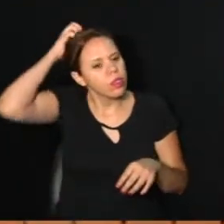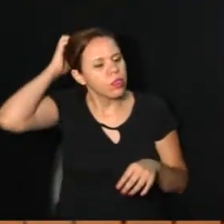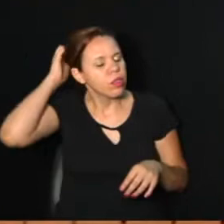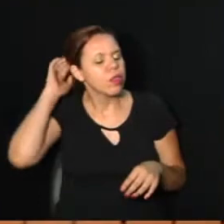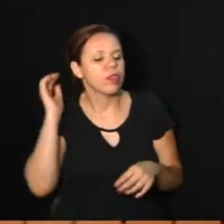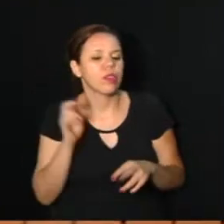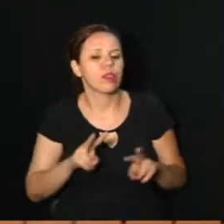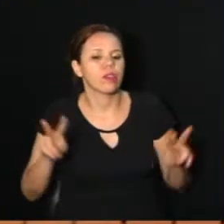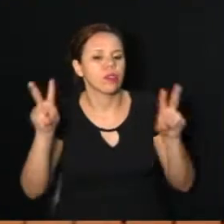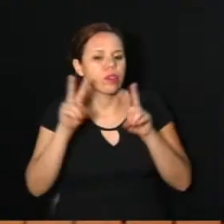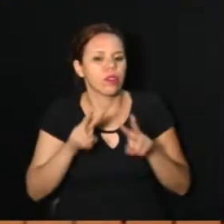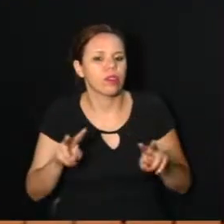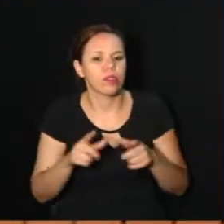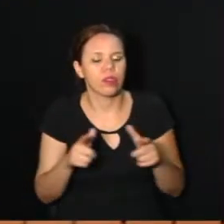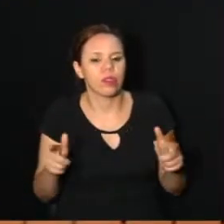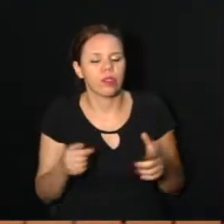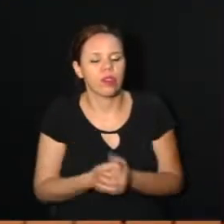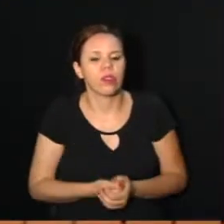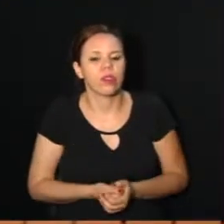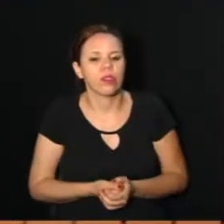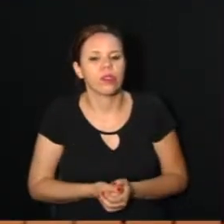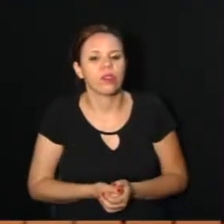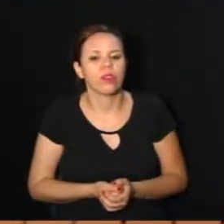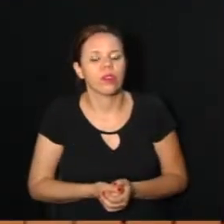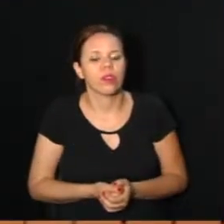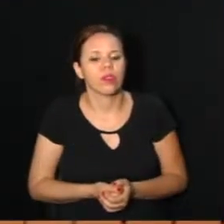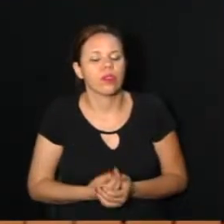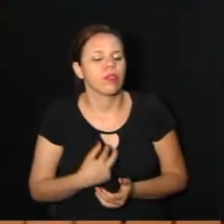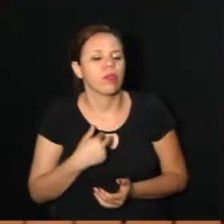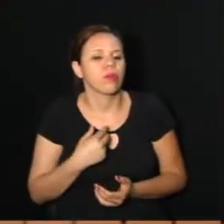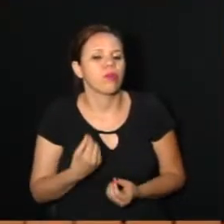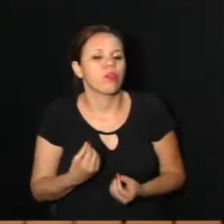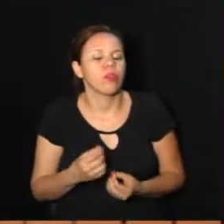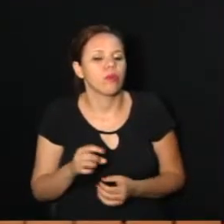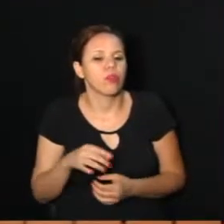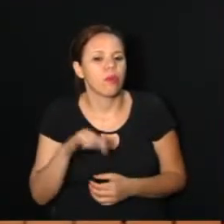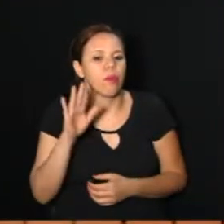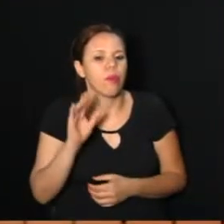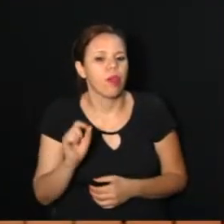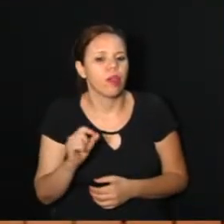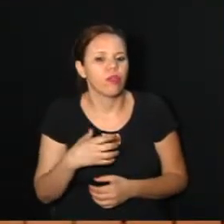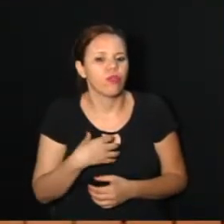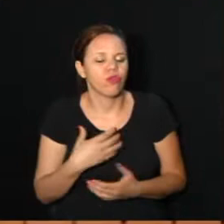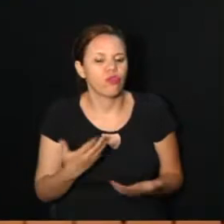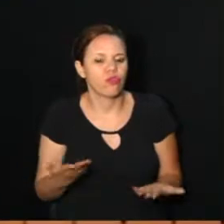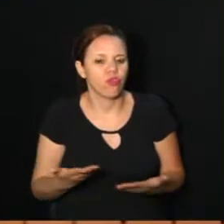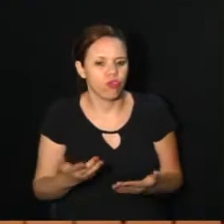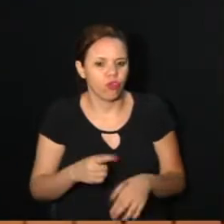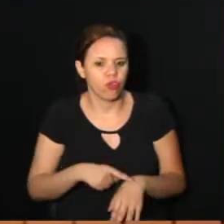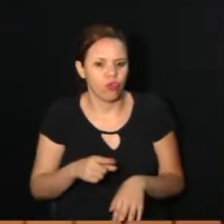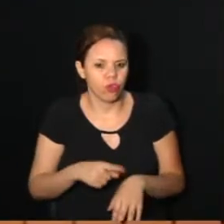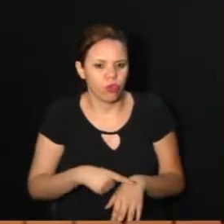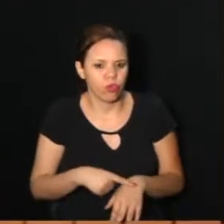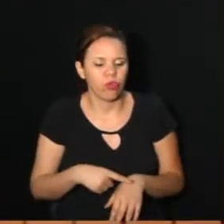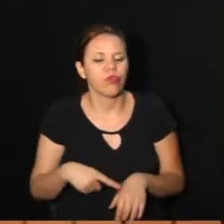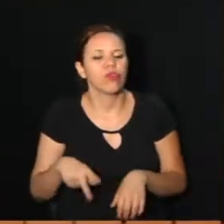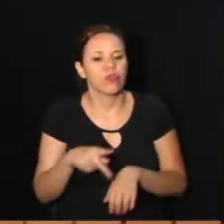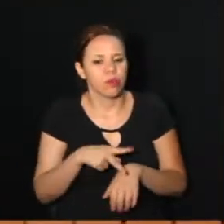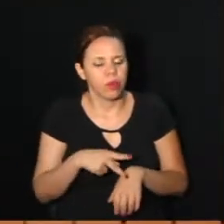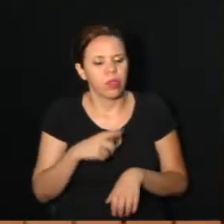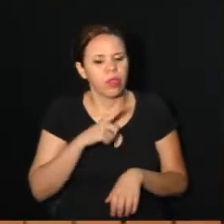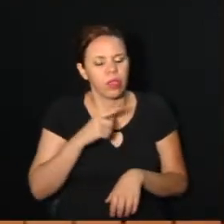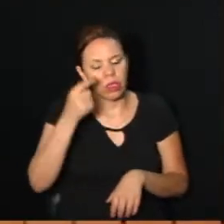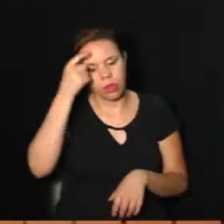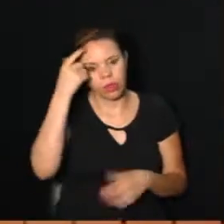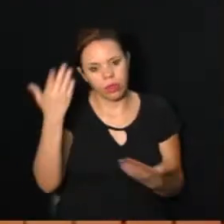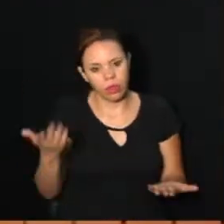na visão da amplitude, né? Não devemos ficar com o mais restritivo. Acho que chegou a hora do país pensar no